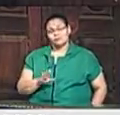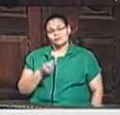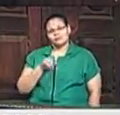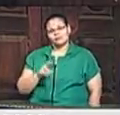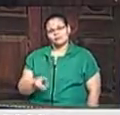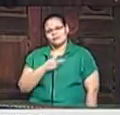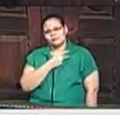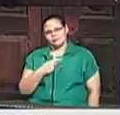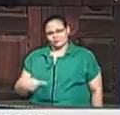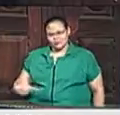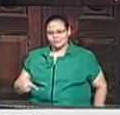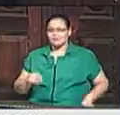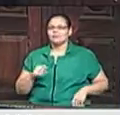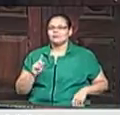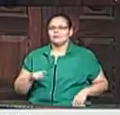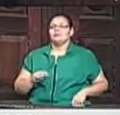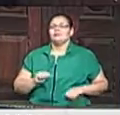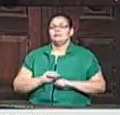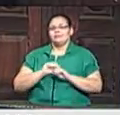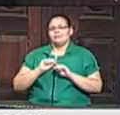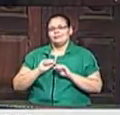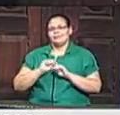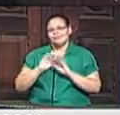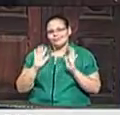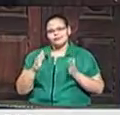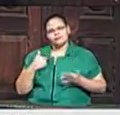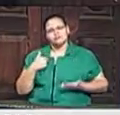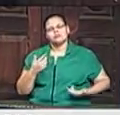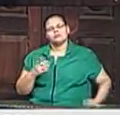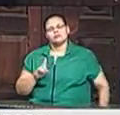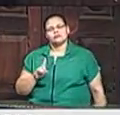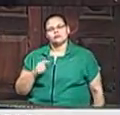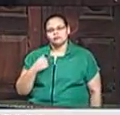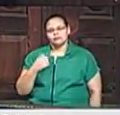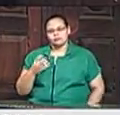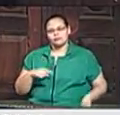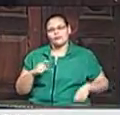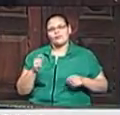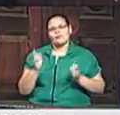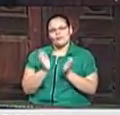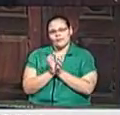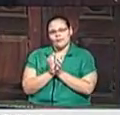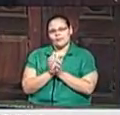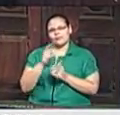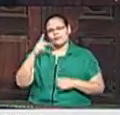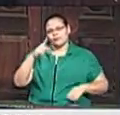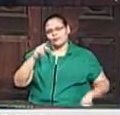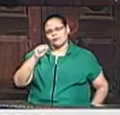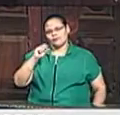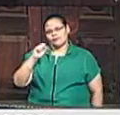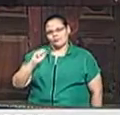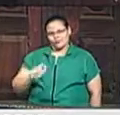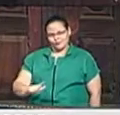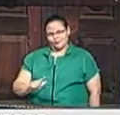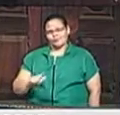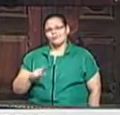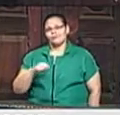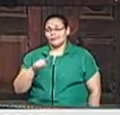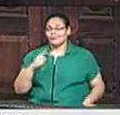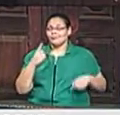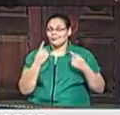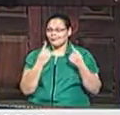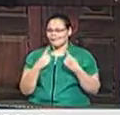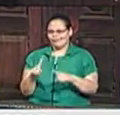é claro, e aí integro a bancada do PSOL, nossa bancada é flagrantemente